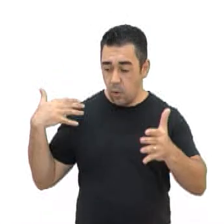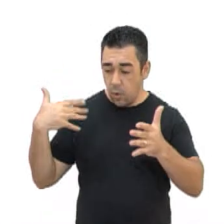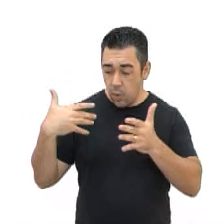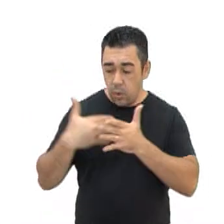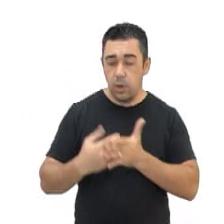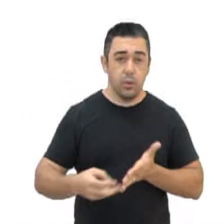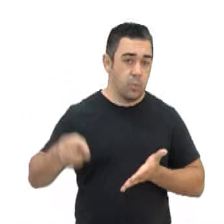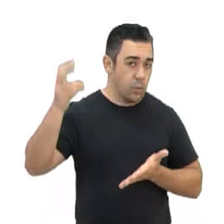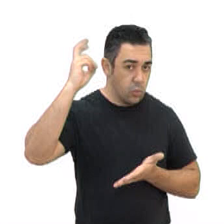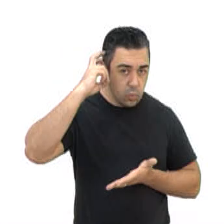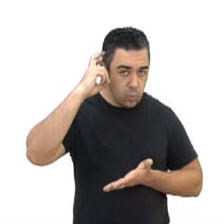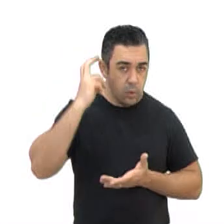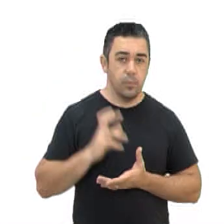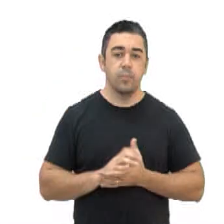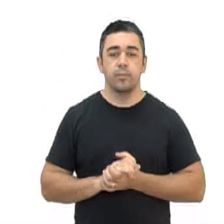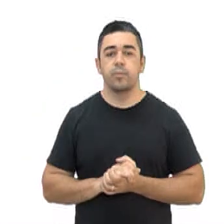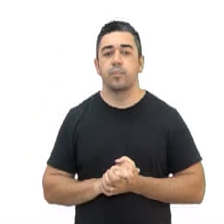cultural?